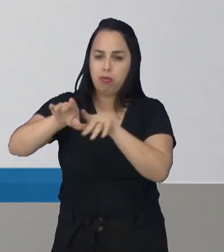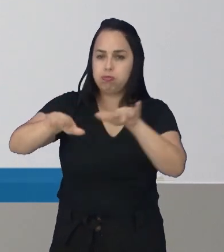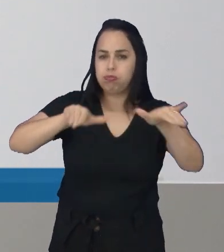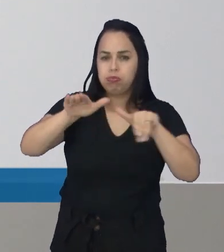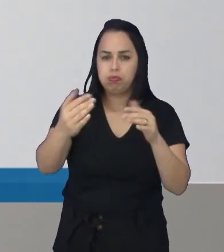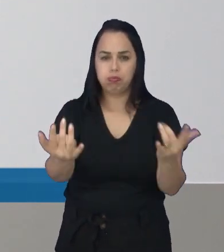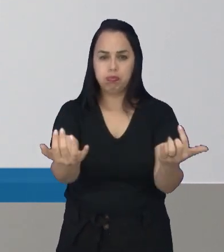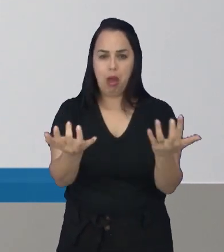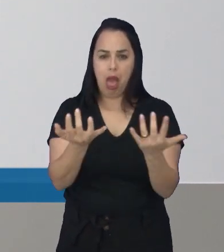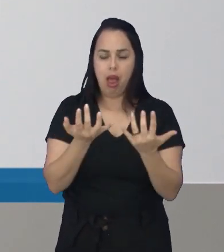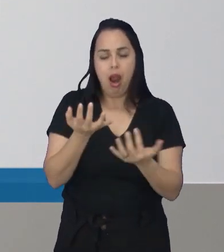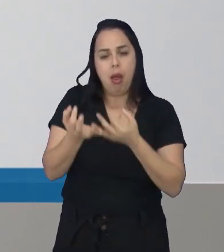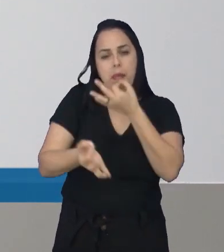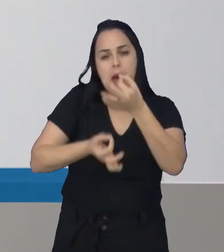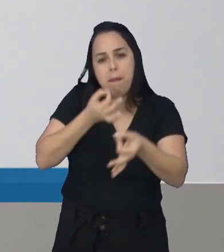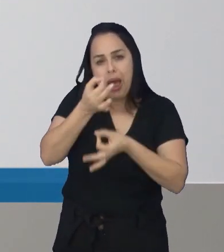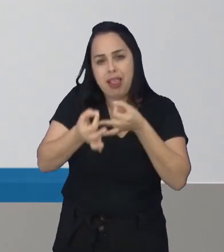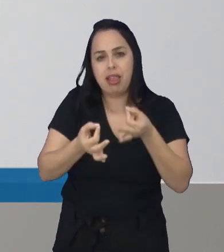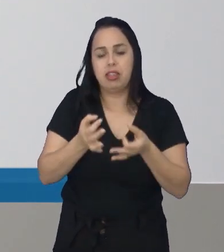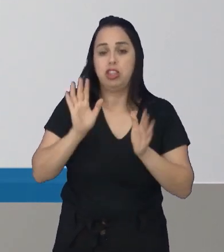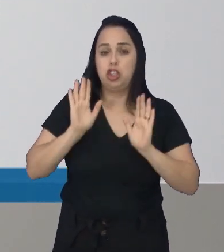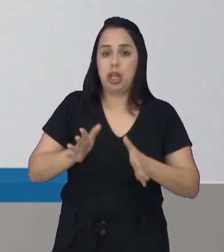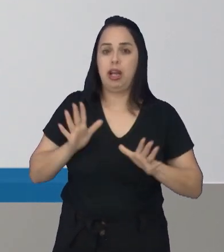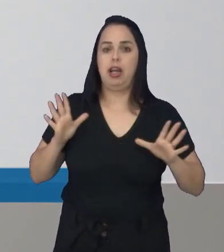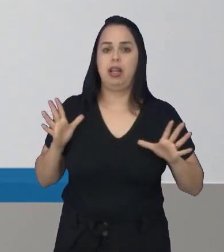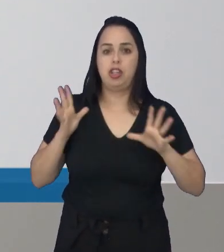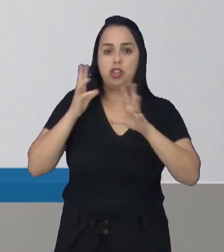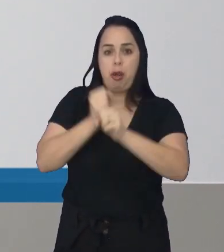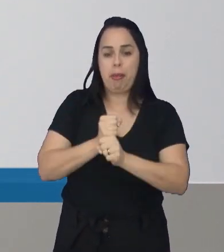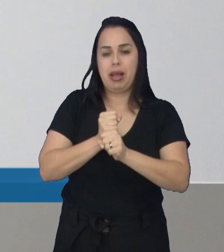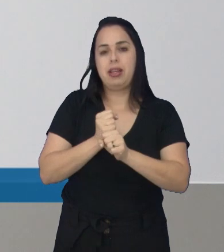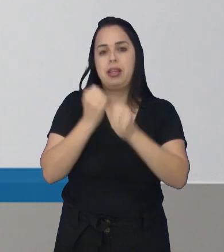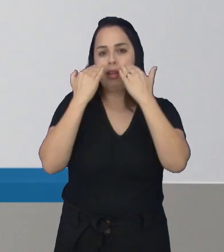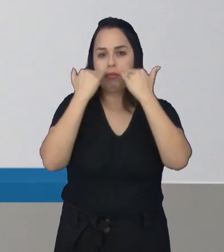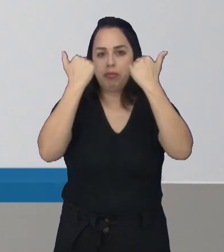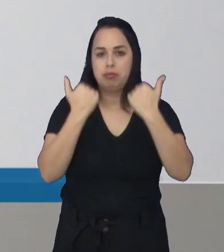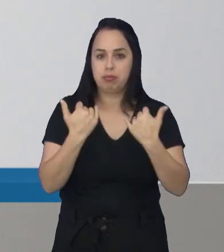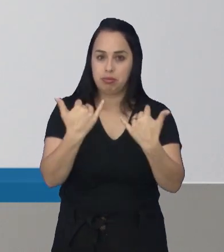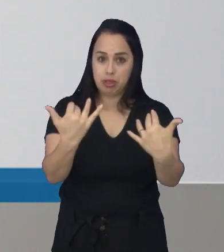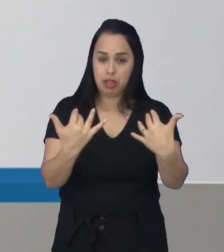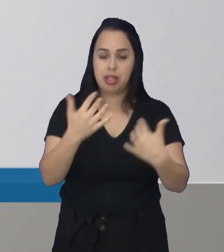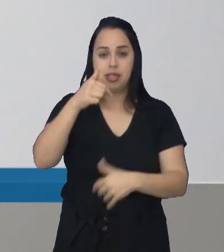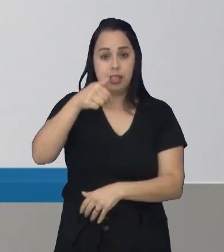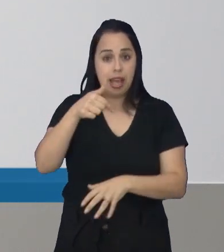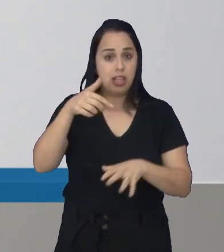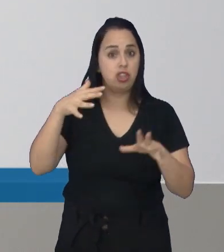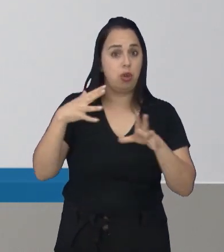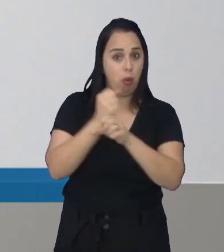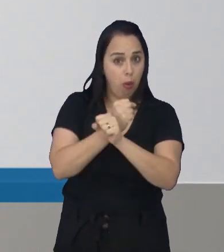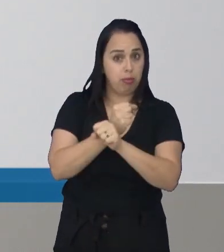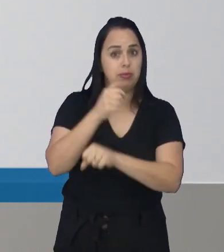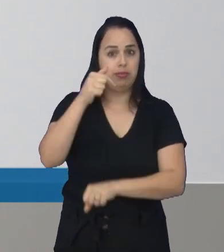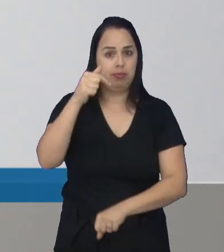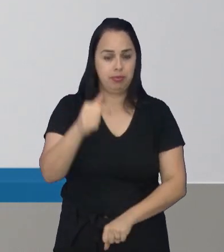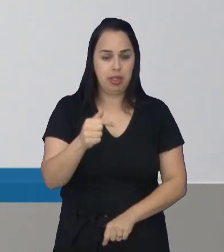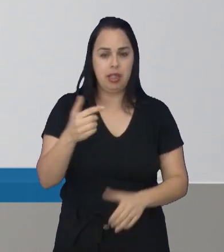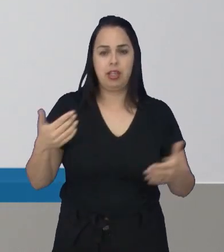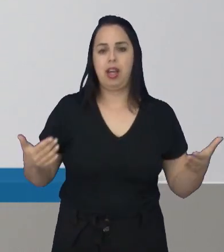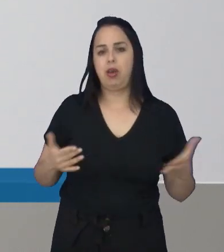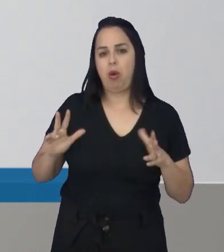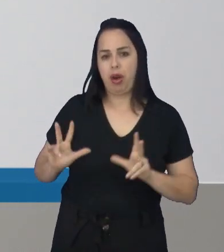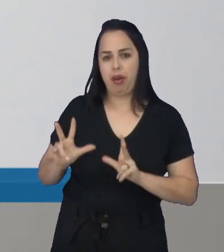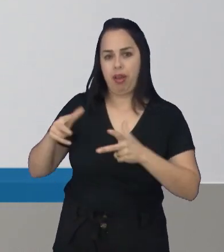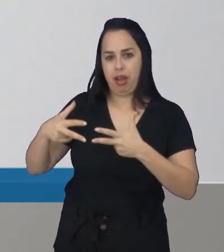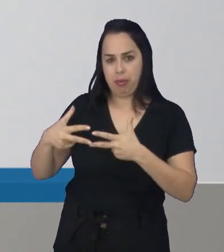como fizemos nessa jornada de 7 audiências públicas coroada agora por essa audiência pública convocada pela câmara dos